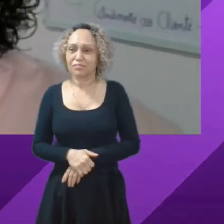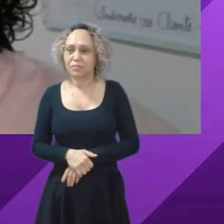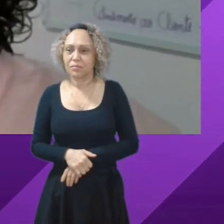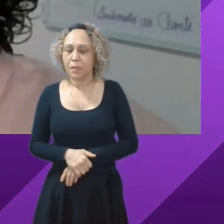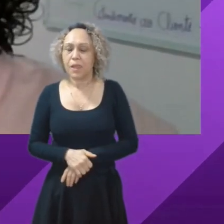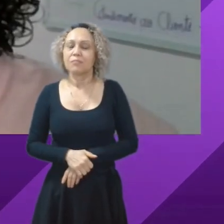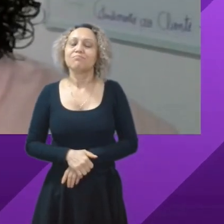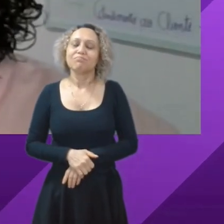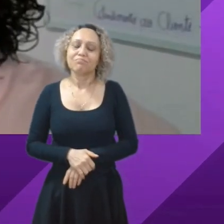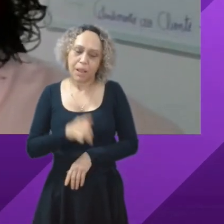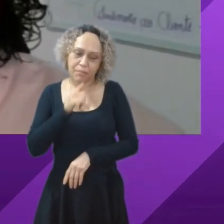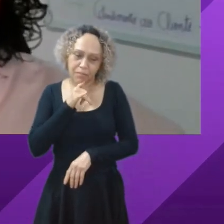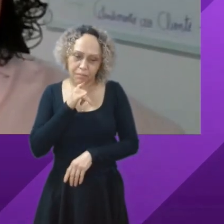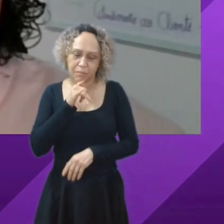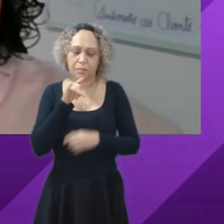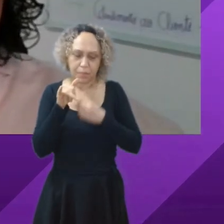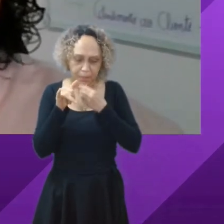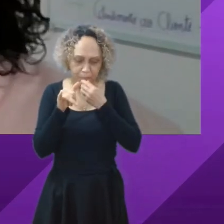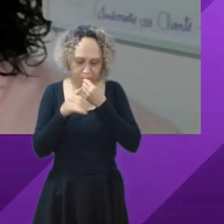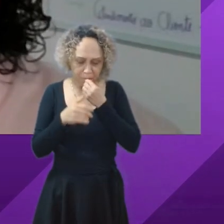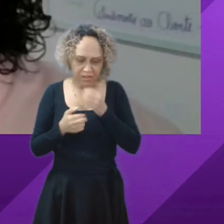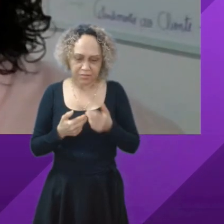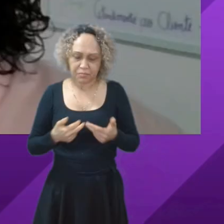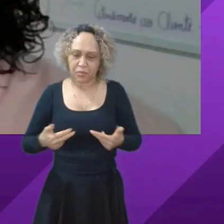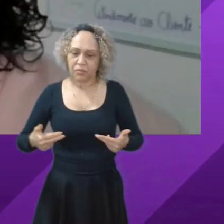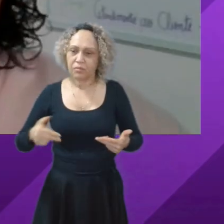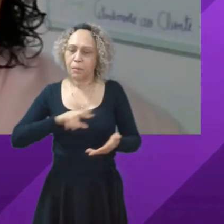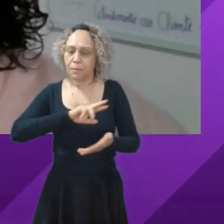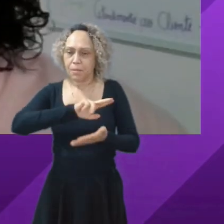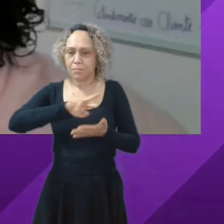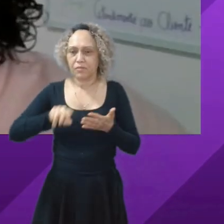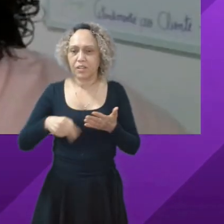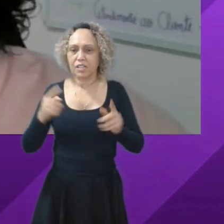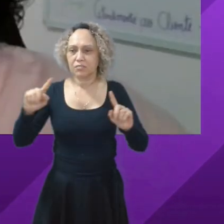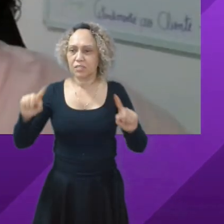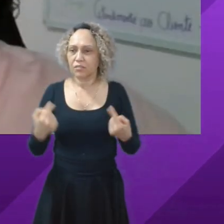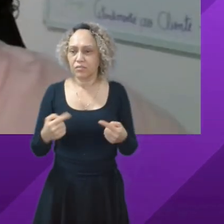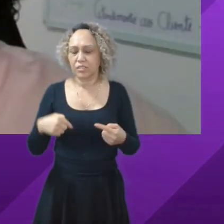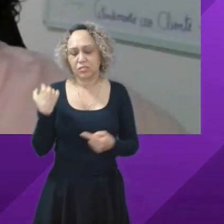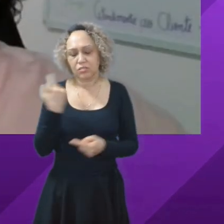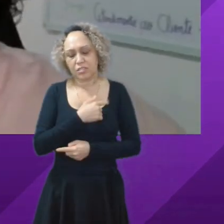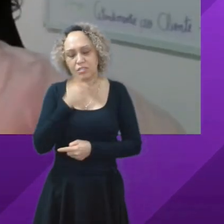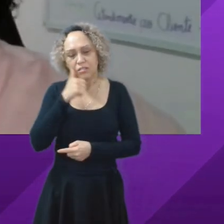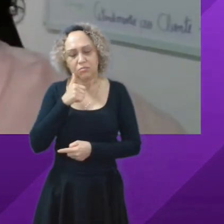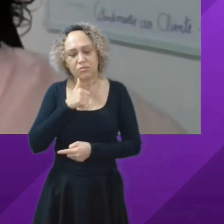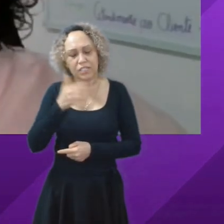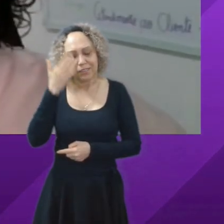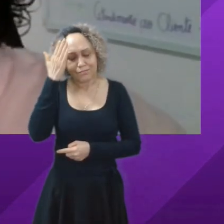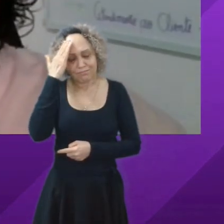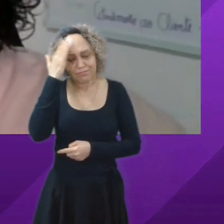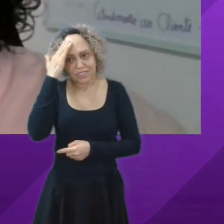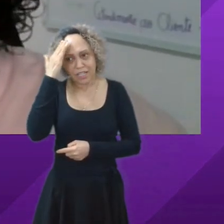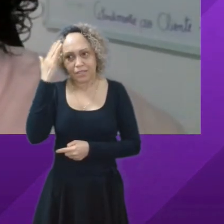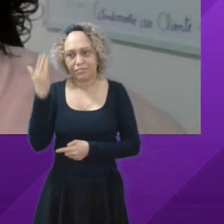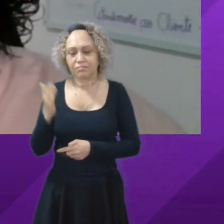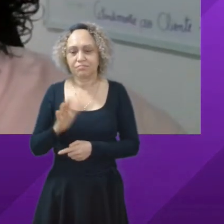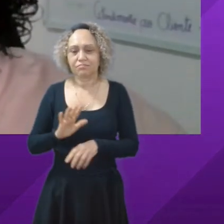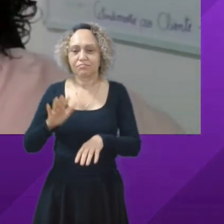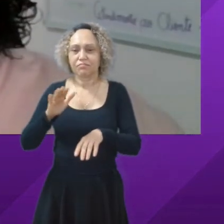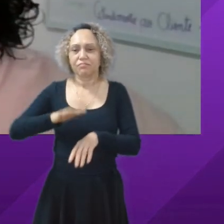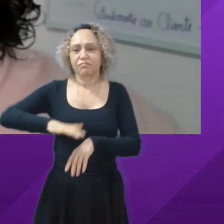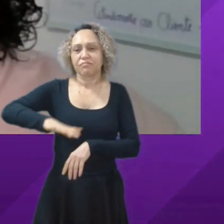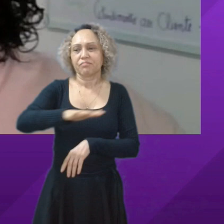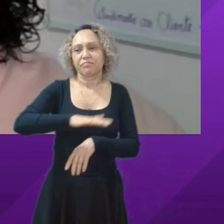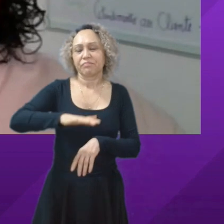existem vários desafios para que a gente possa, enquanto mulher, ocupar com excelência esses espaços, esse território, esse ambiente